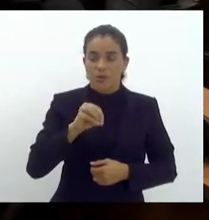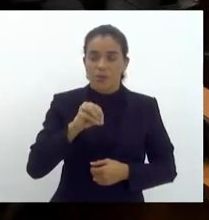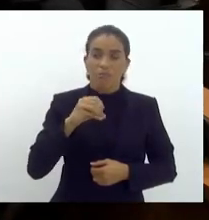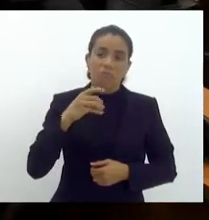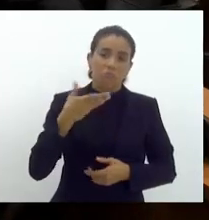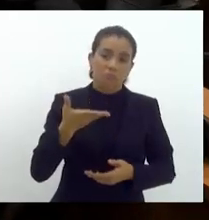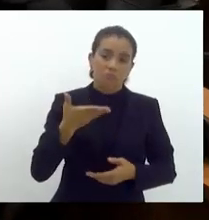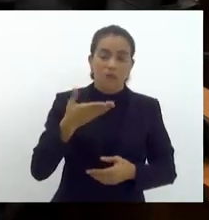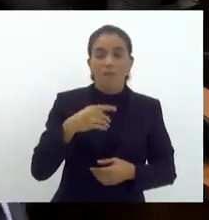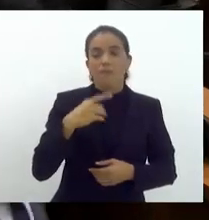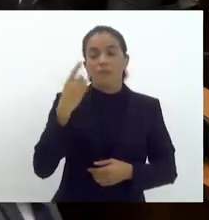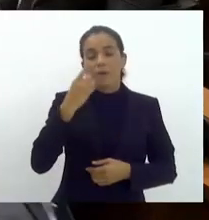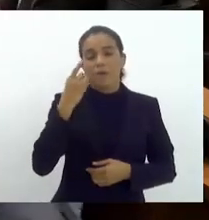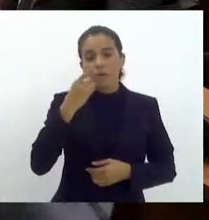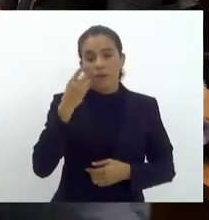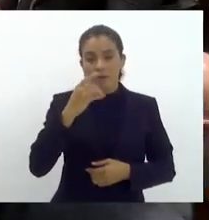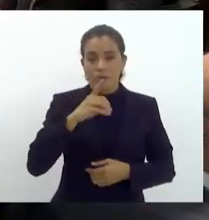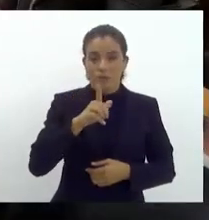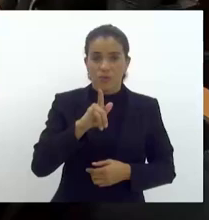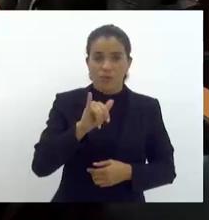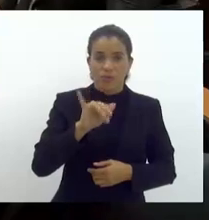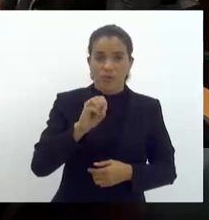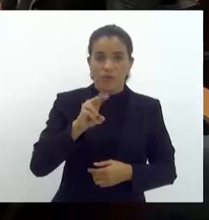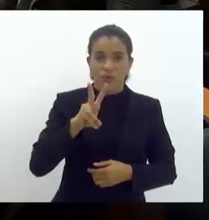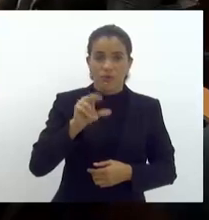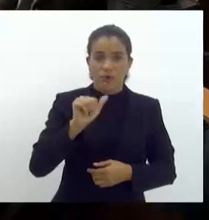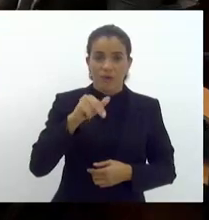Deputado Giovani Ratinho